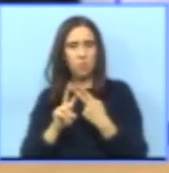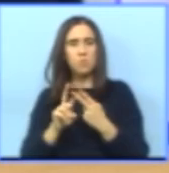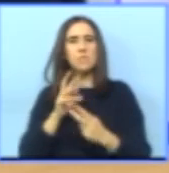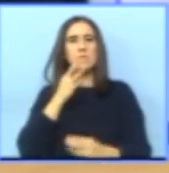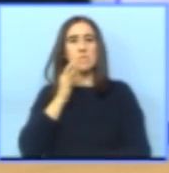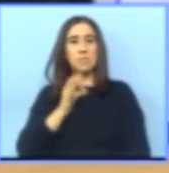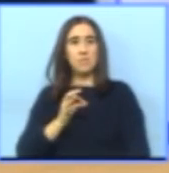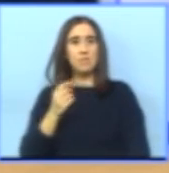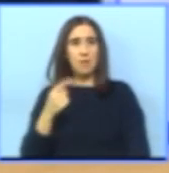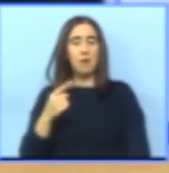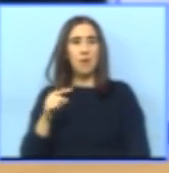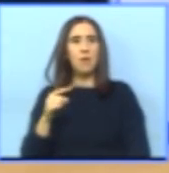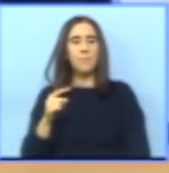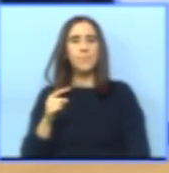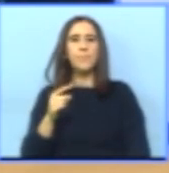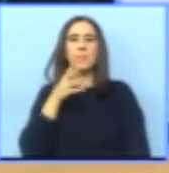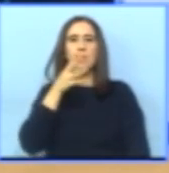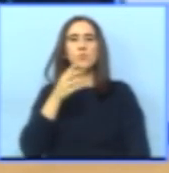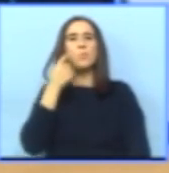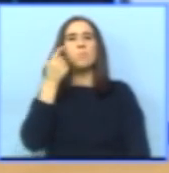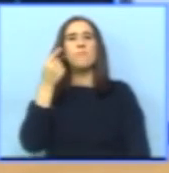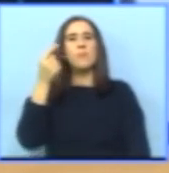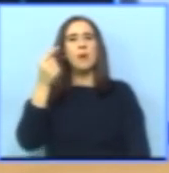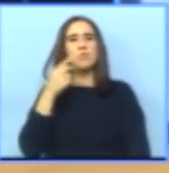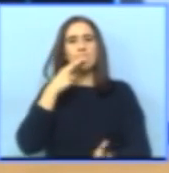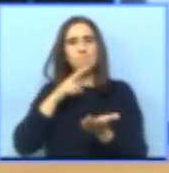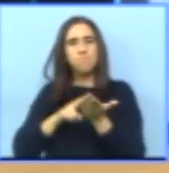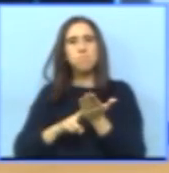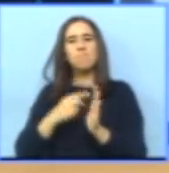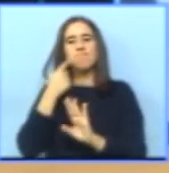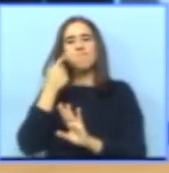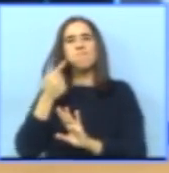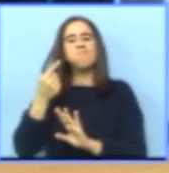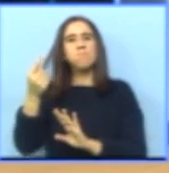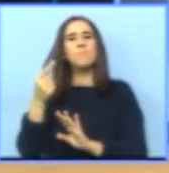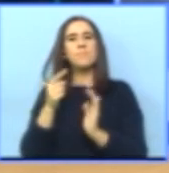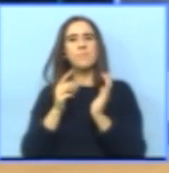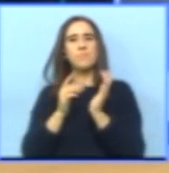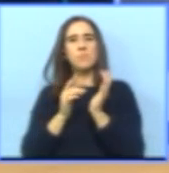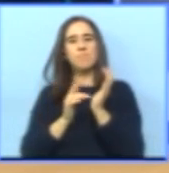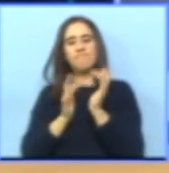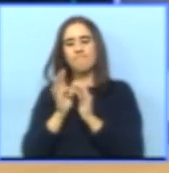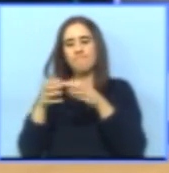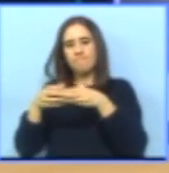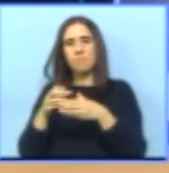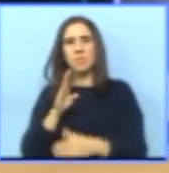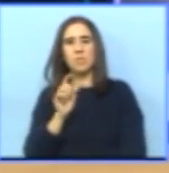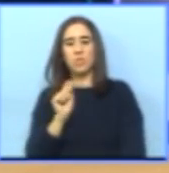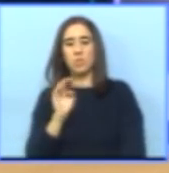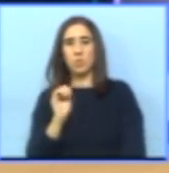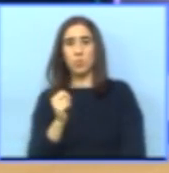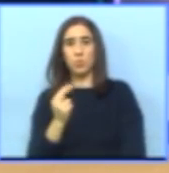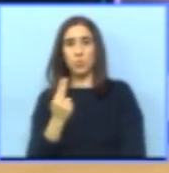certeza, digamos, a viagem é uma peregrinação. Os jesuítas, enfim, procuravam encontrar-se